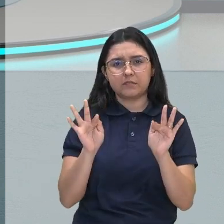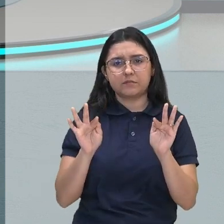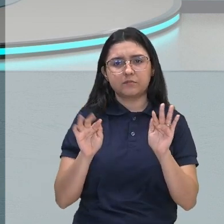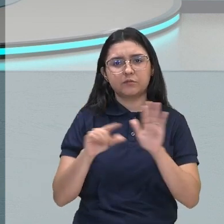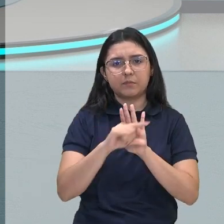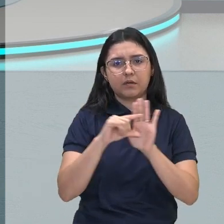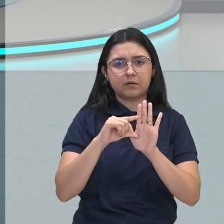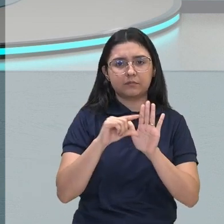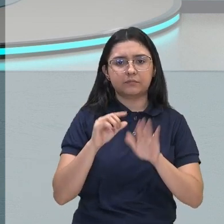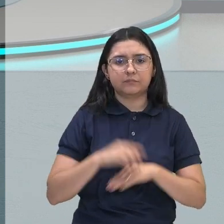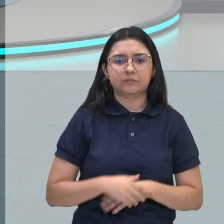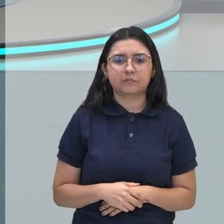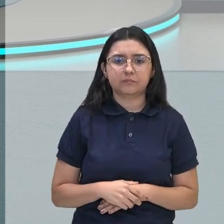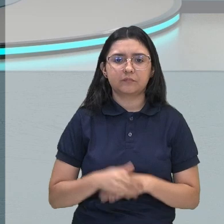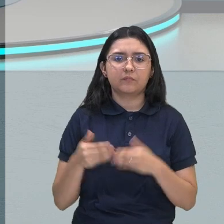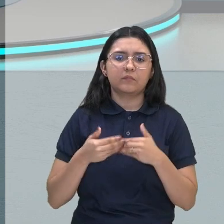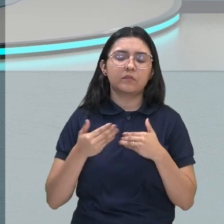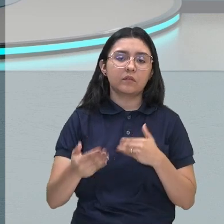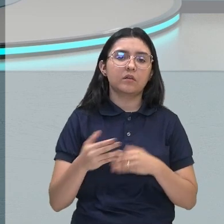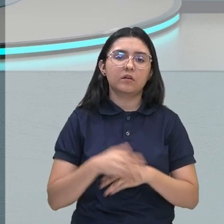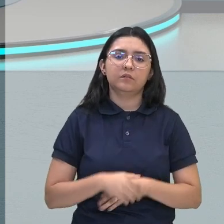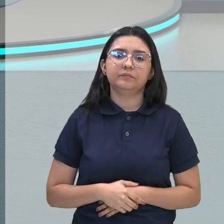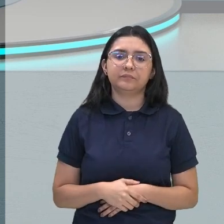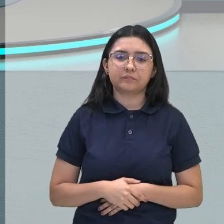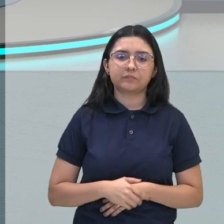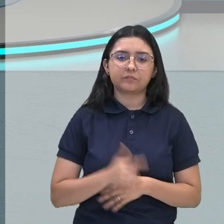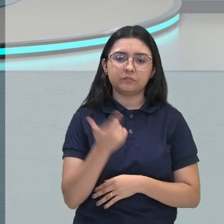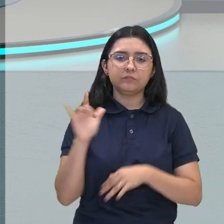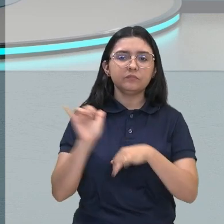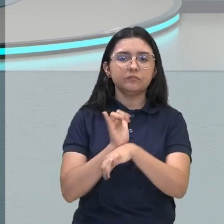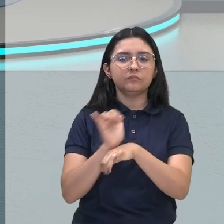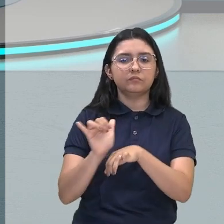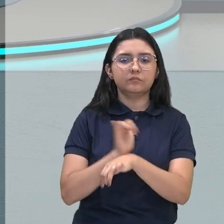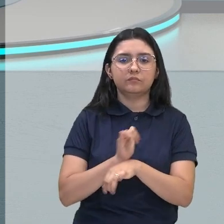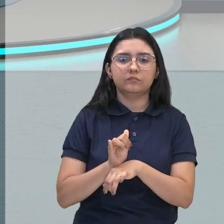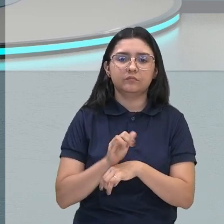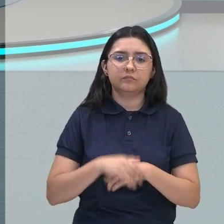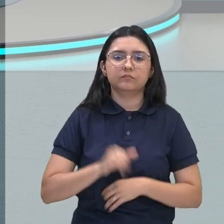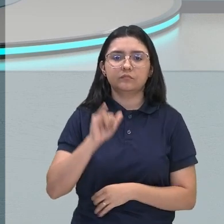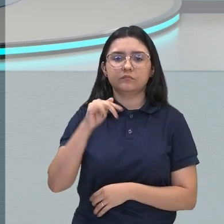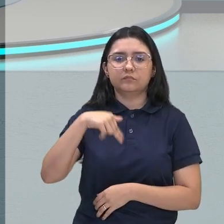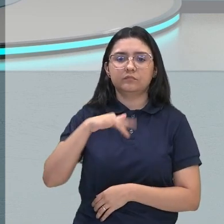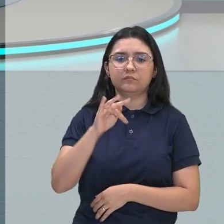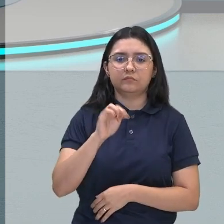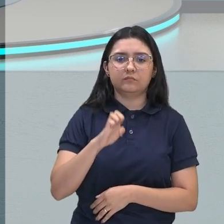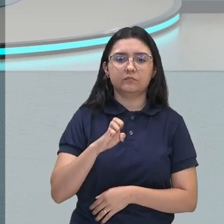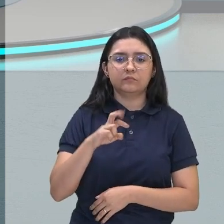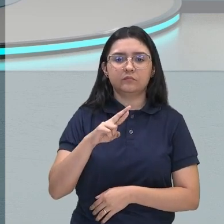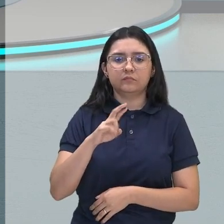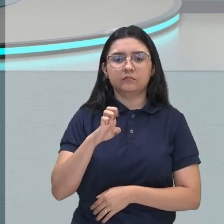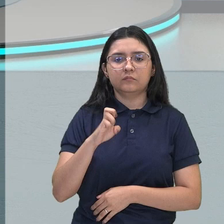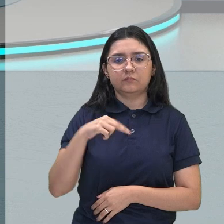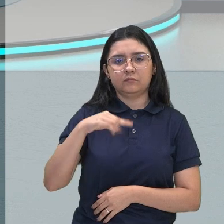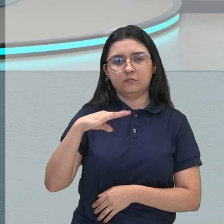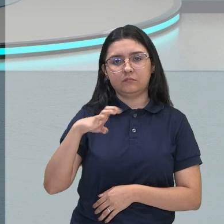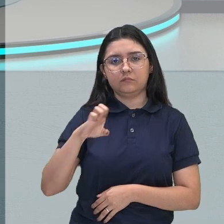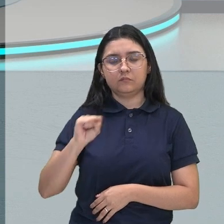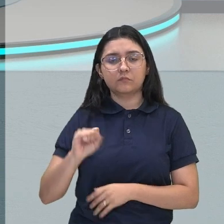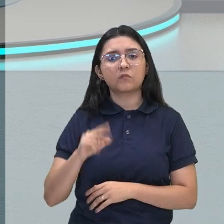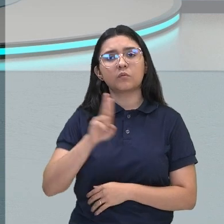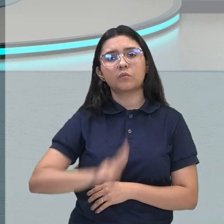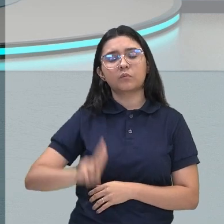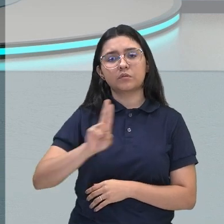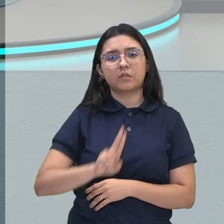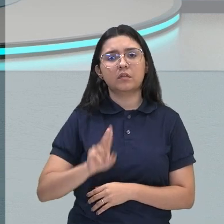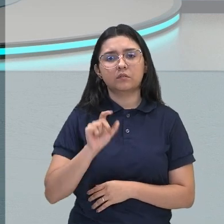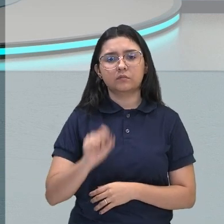parágrafos. Continuando, vimos também inferences. Bom, as inferências, elas são utilizadas para a gente poder